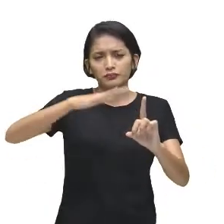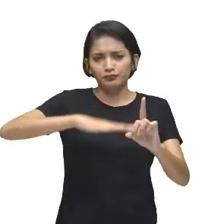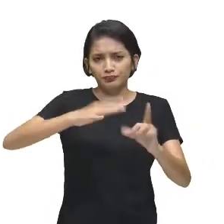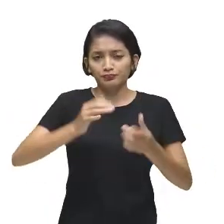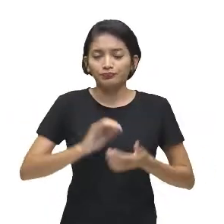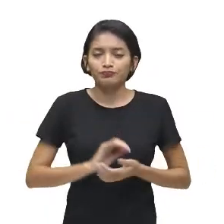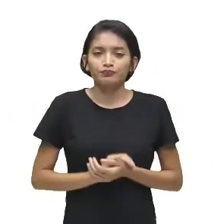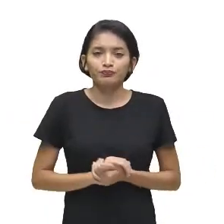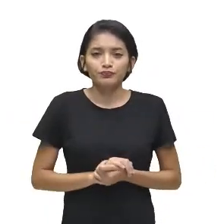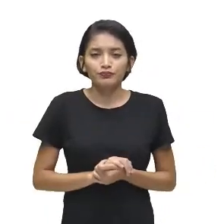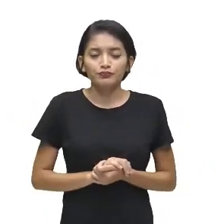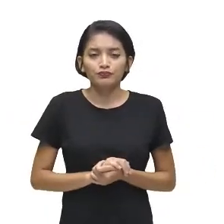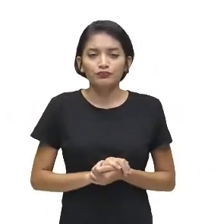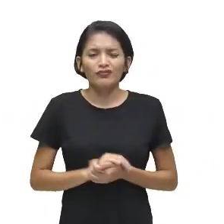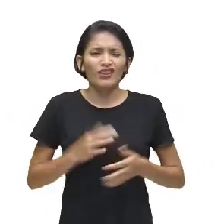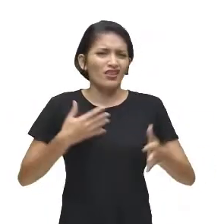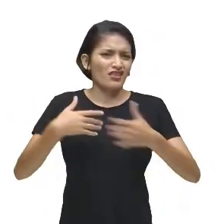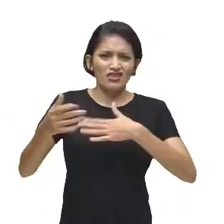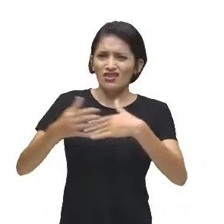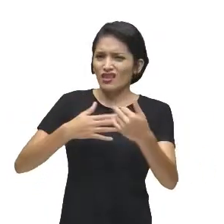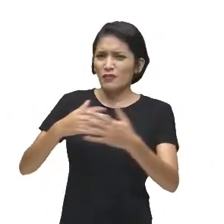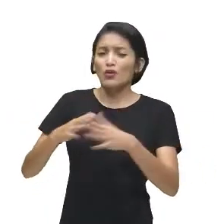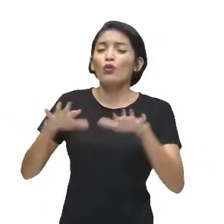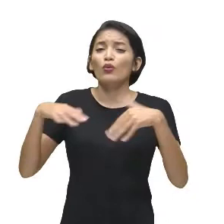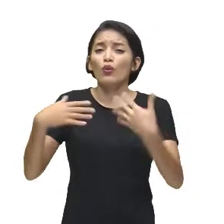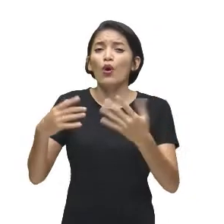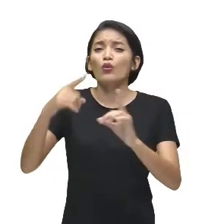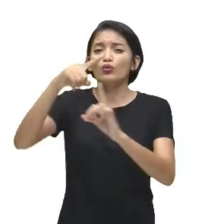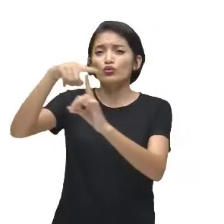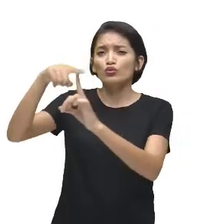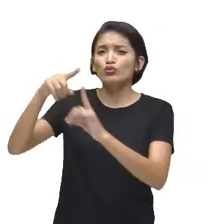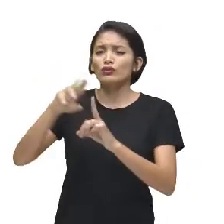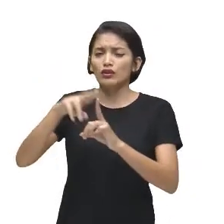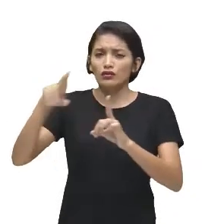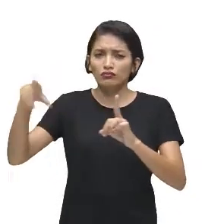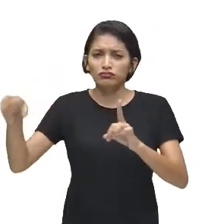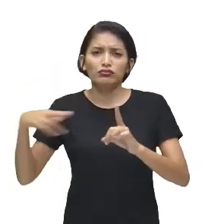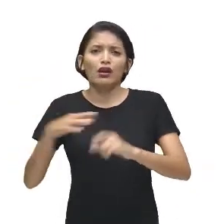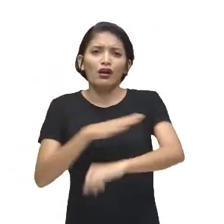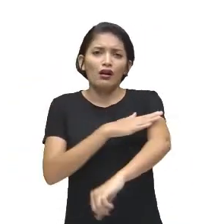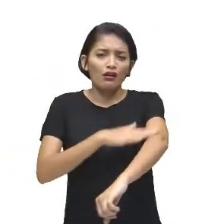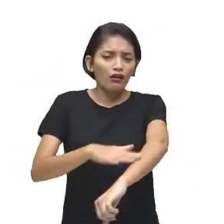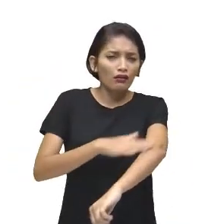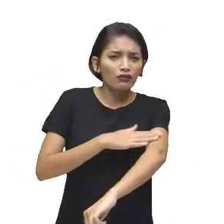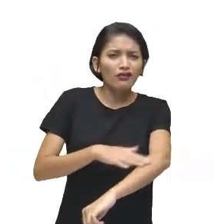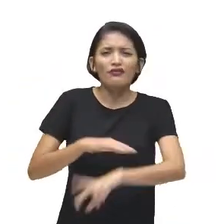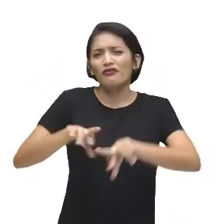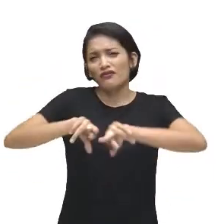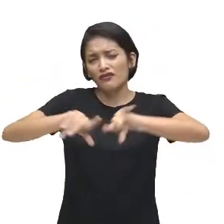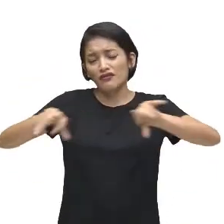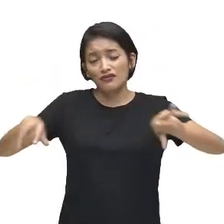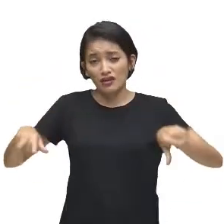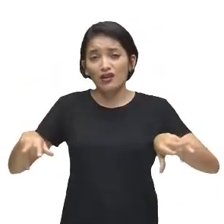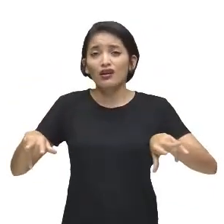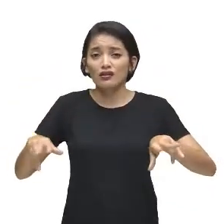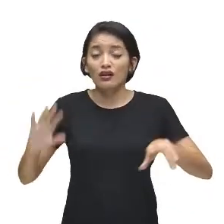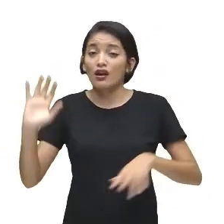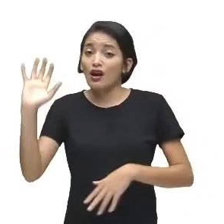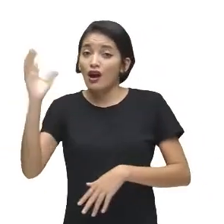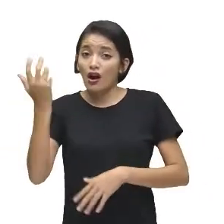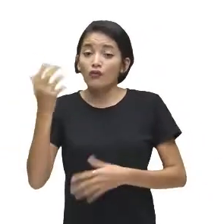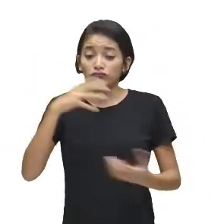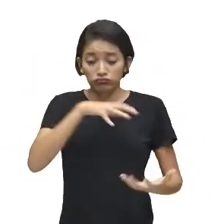né? Independente da religião, independente da raça, da cor, é um fenômeno humano e